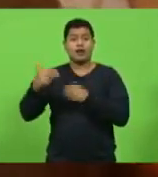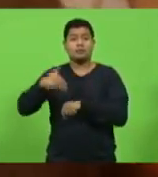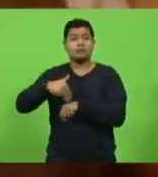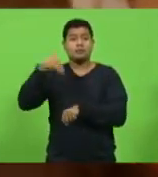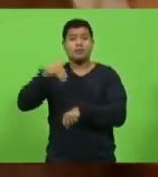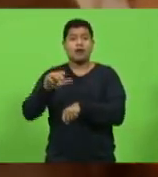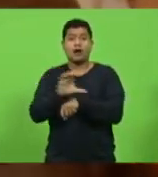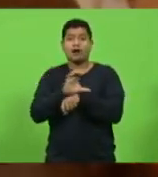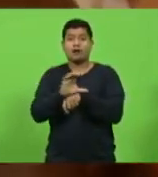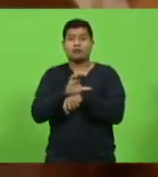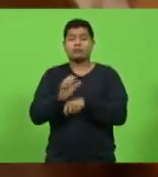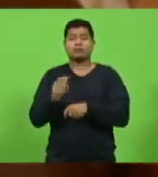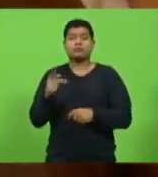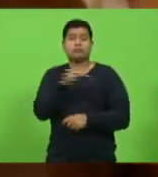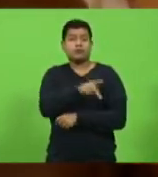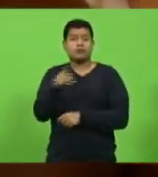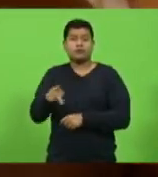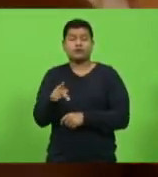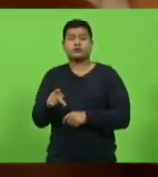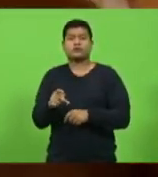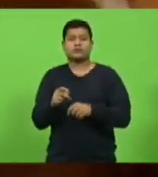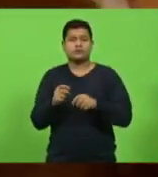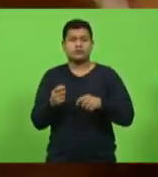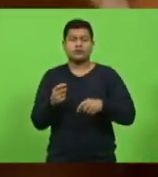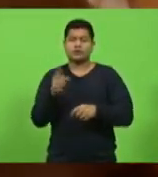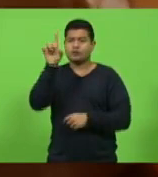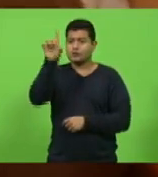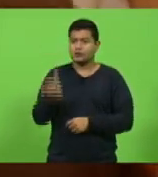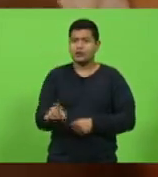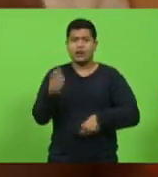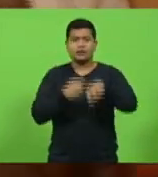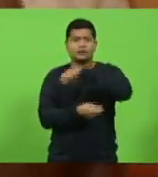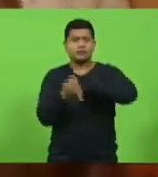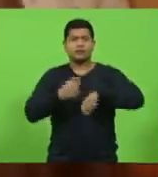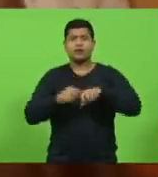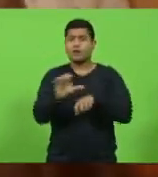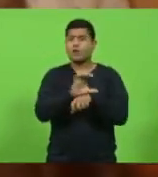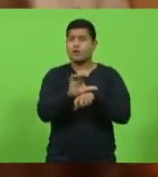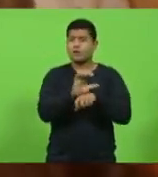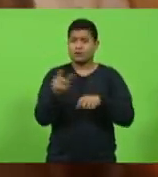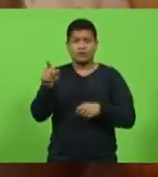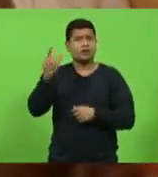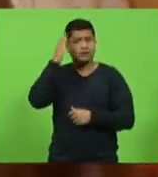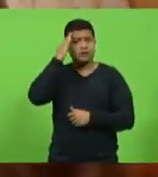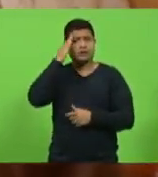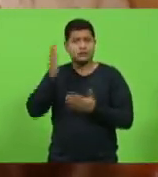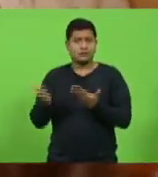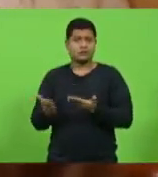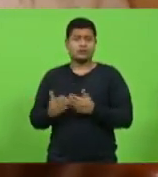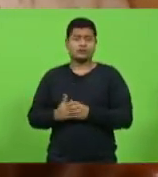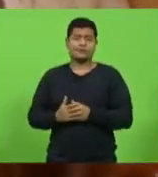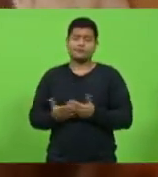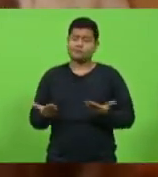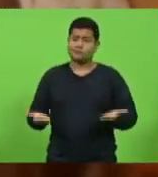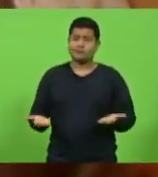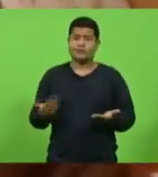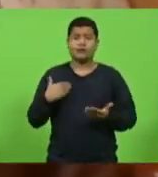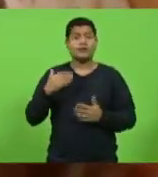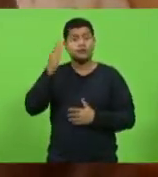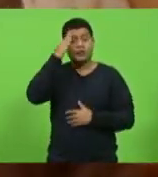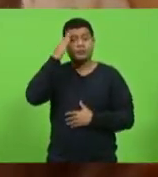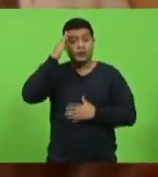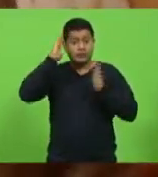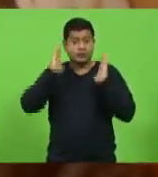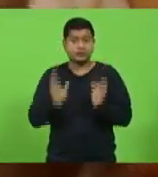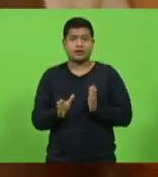de direito administrativo e constitucional. Bom, evidente. Sabendo, então, da ilegalidade do